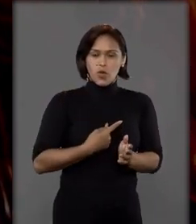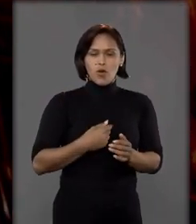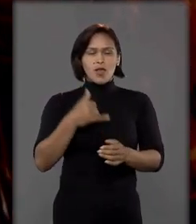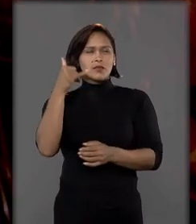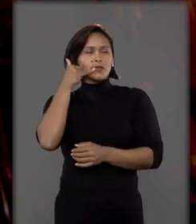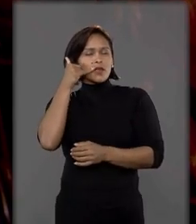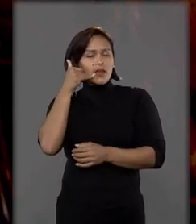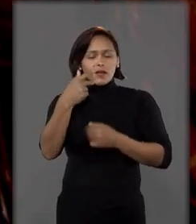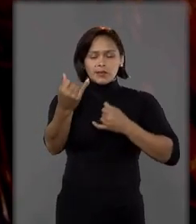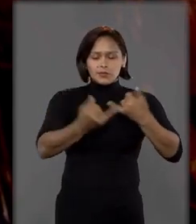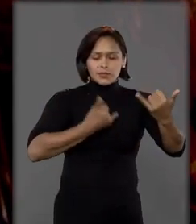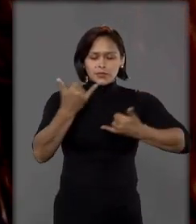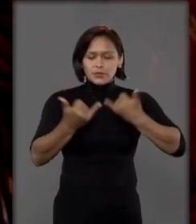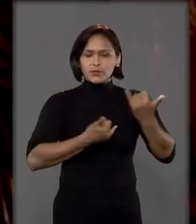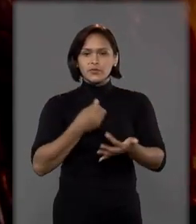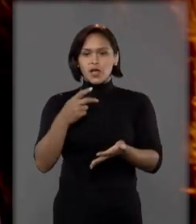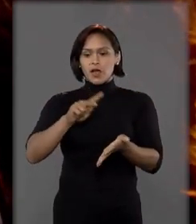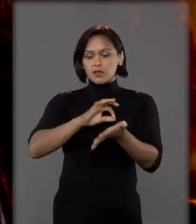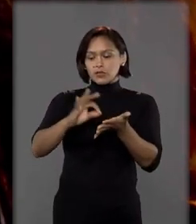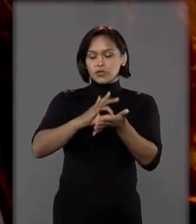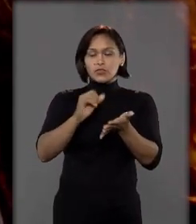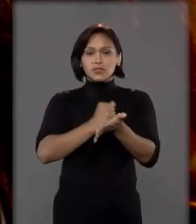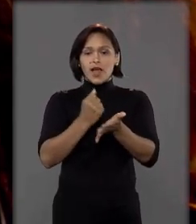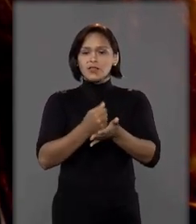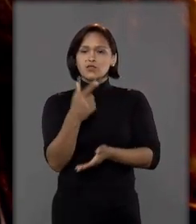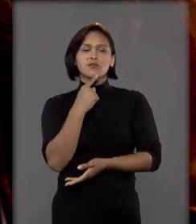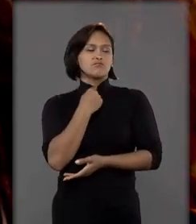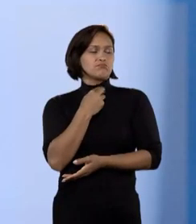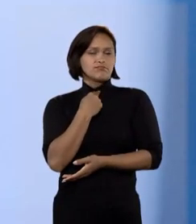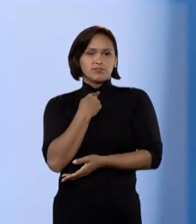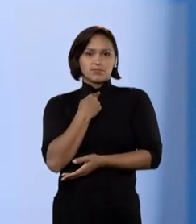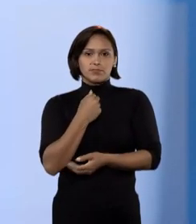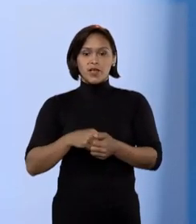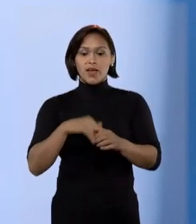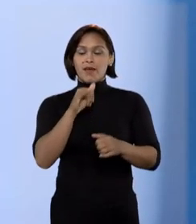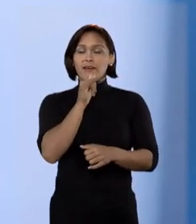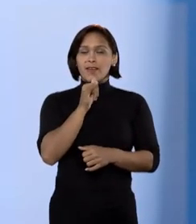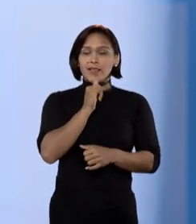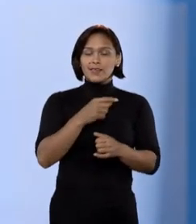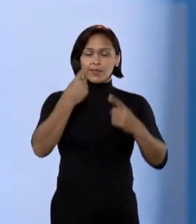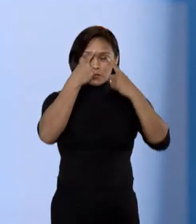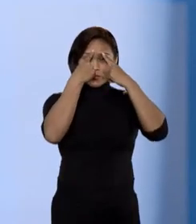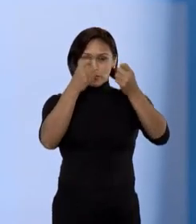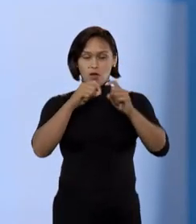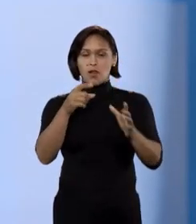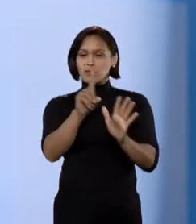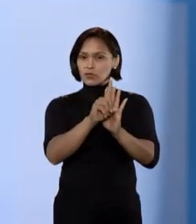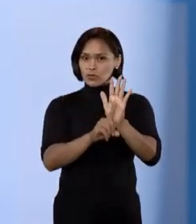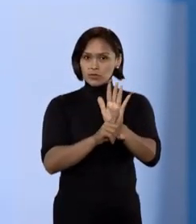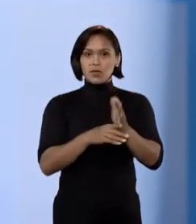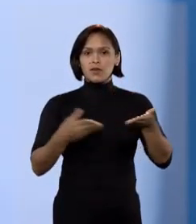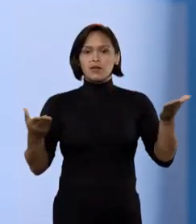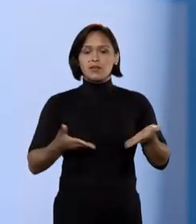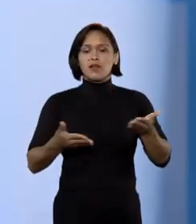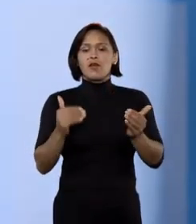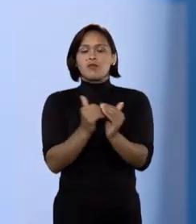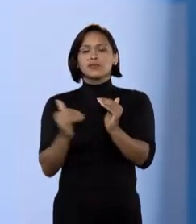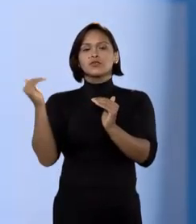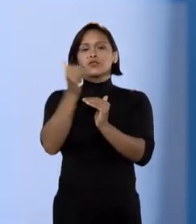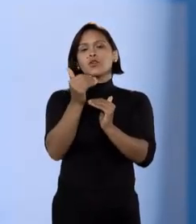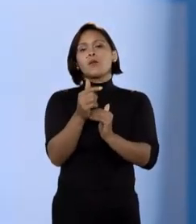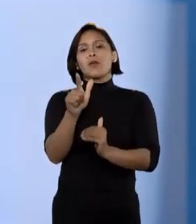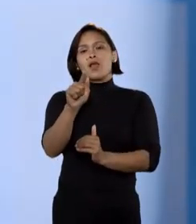e serviços a partir de dados não fornecidos diretamente. São exemplos de violação de direitos que agora são cobertos